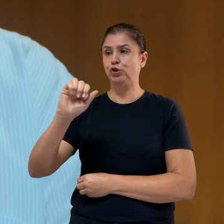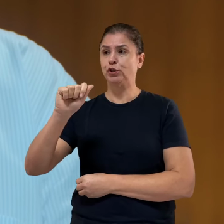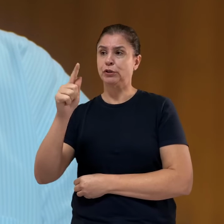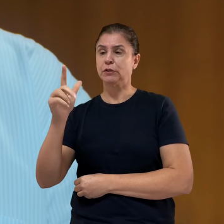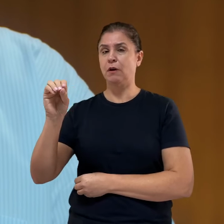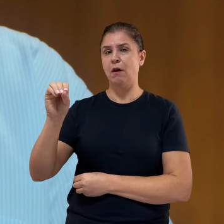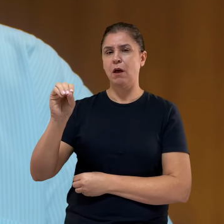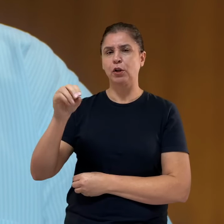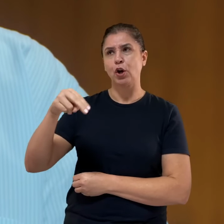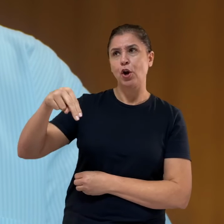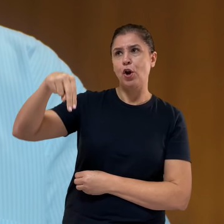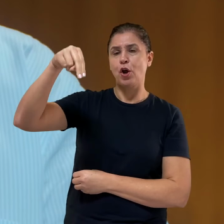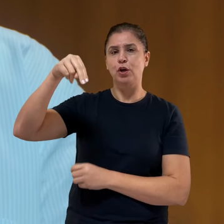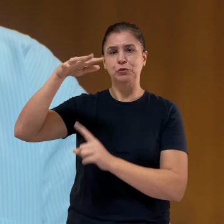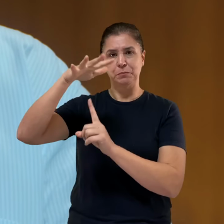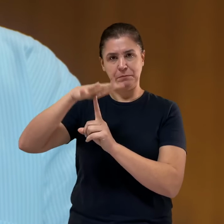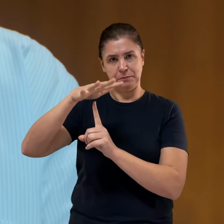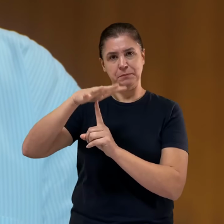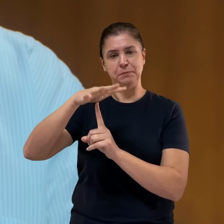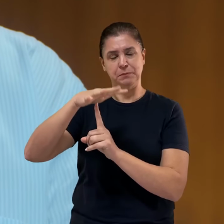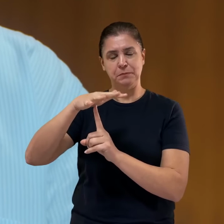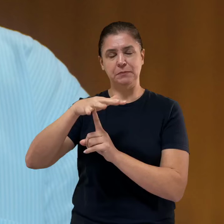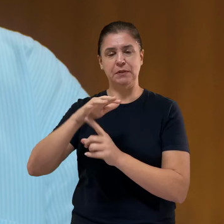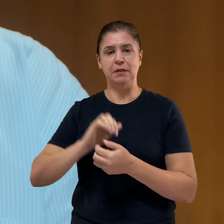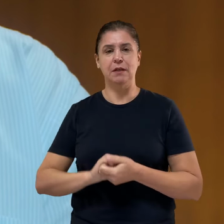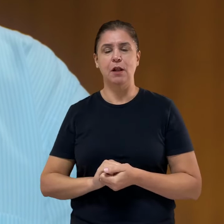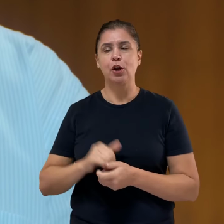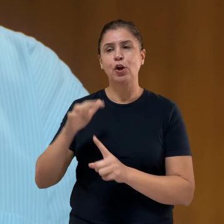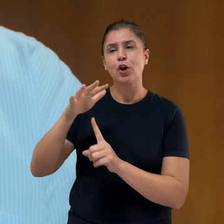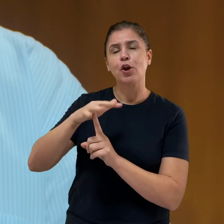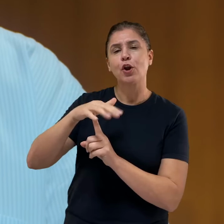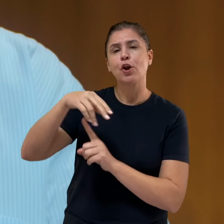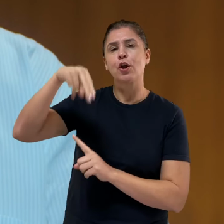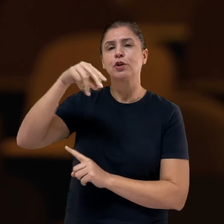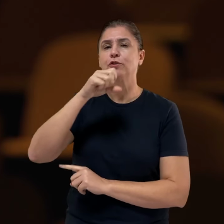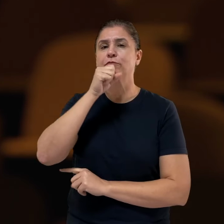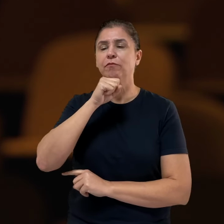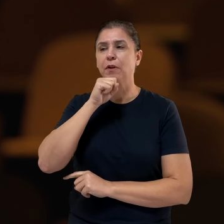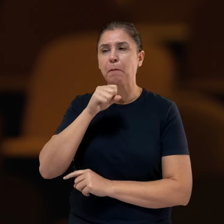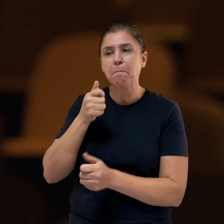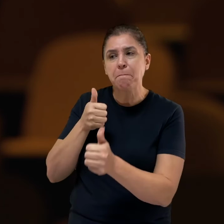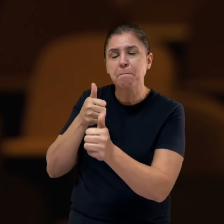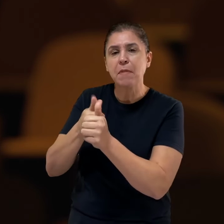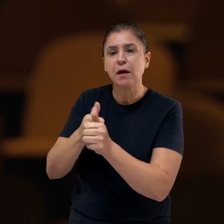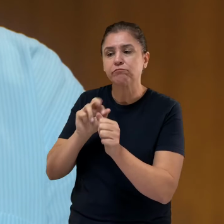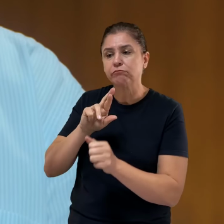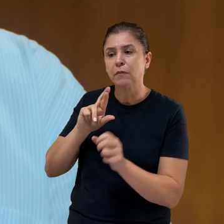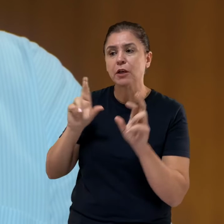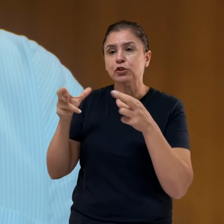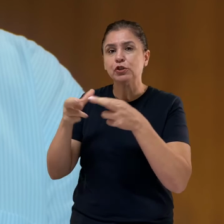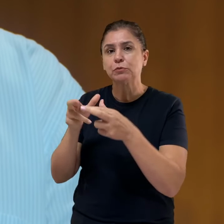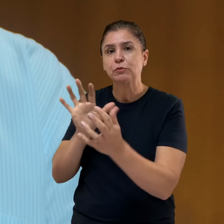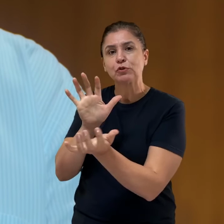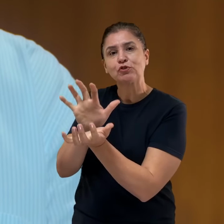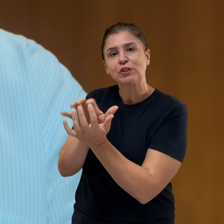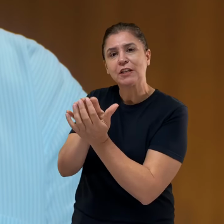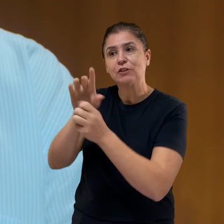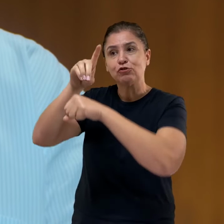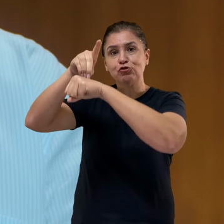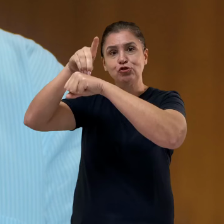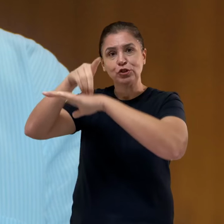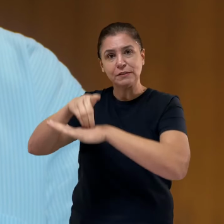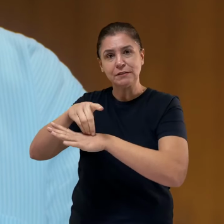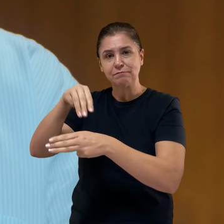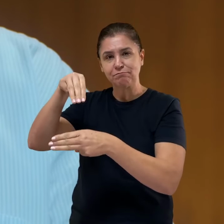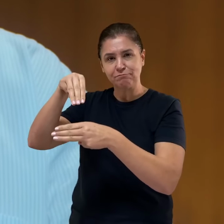chamado também, norte velho do Paraná, né? Norte pioneiro. Região de Jacarezinho? Exato. De Ossésio de